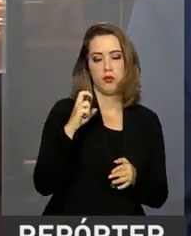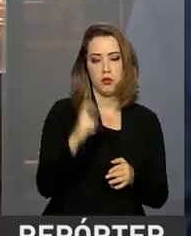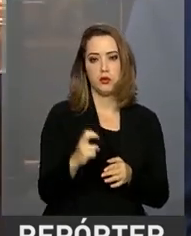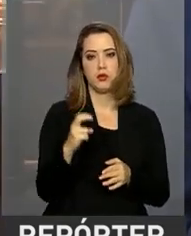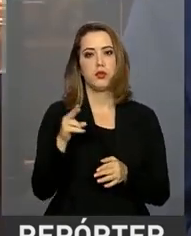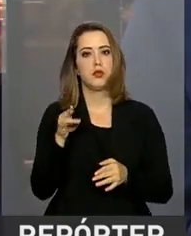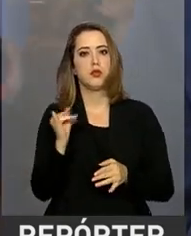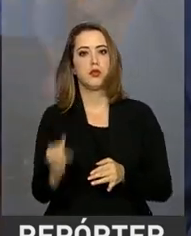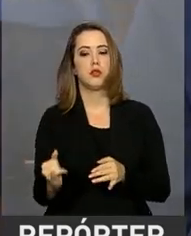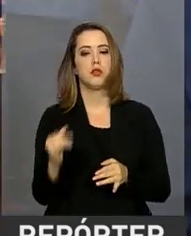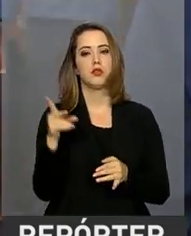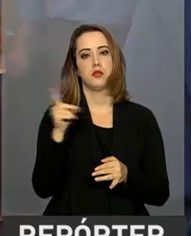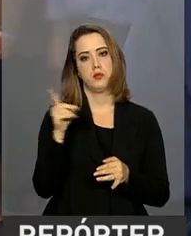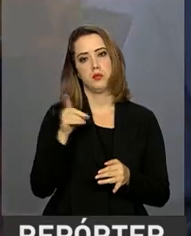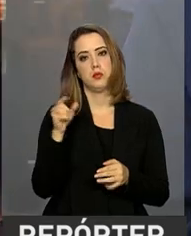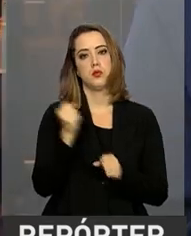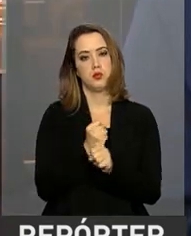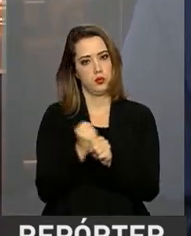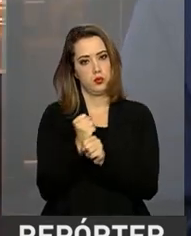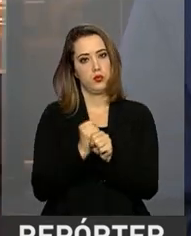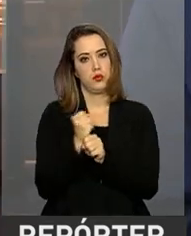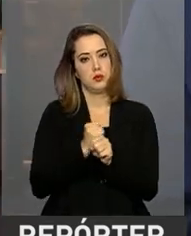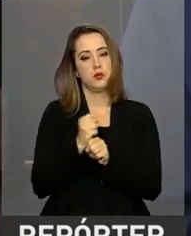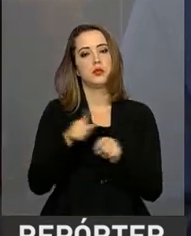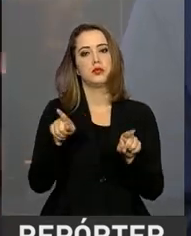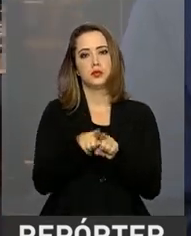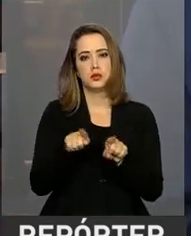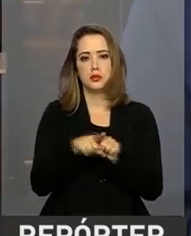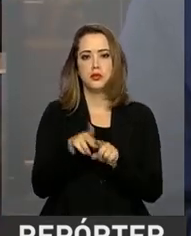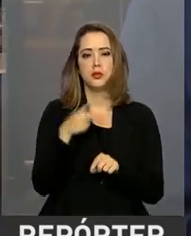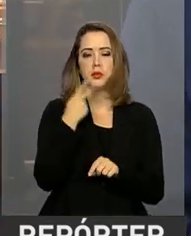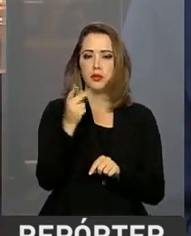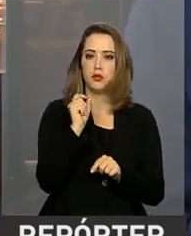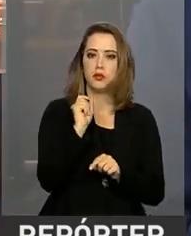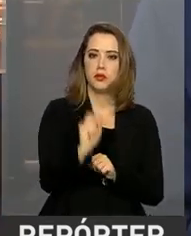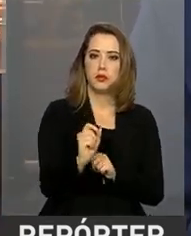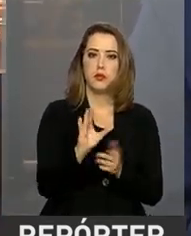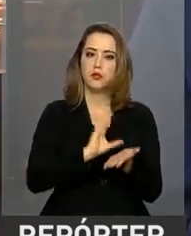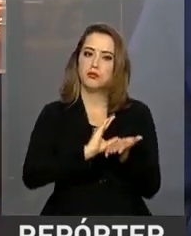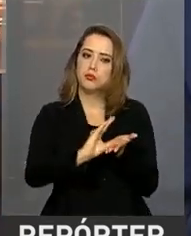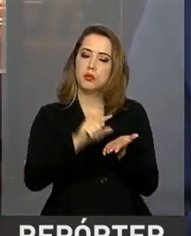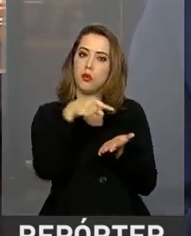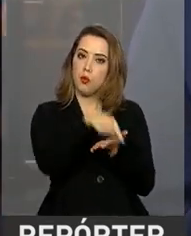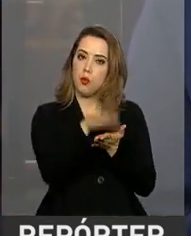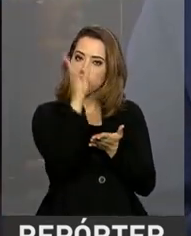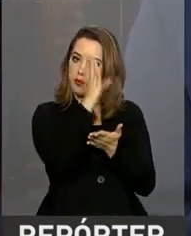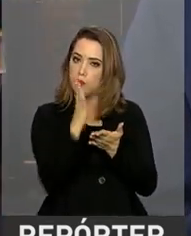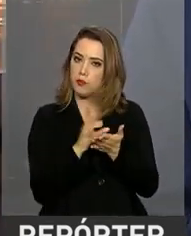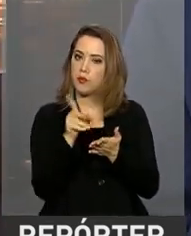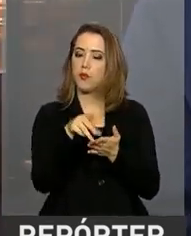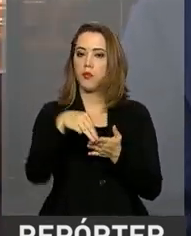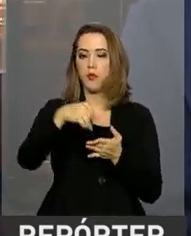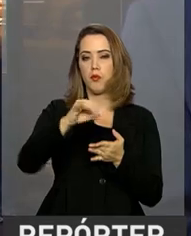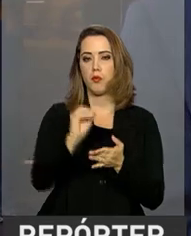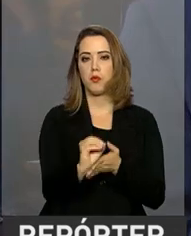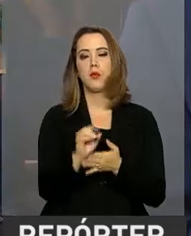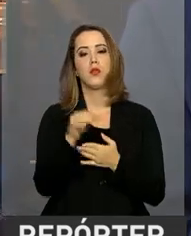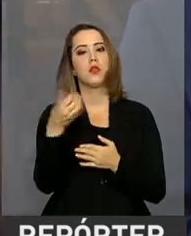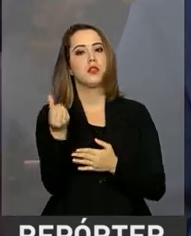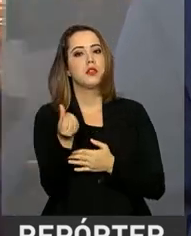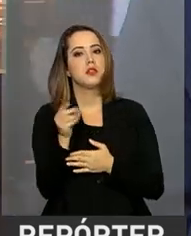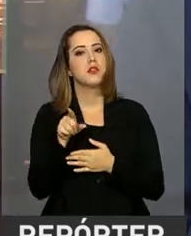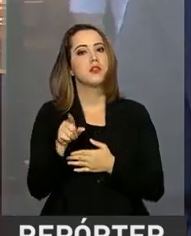Dólares no ano o Banco Central informou ainda que o investimento direto no Brasil no mês de maio foi de R 6